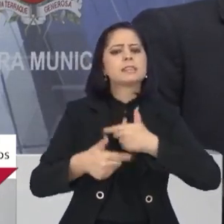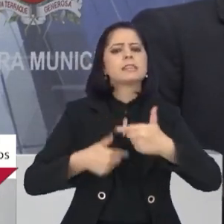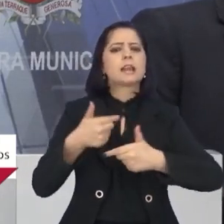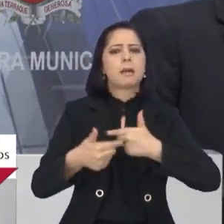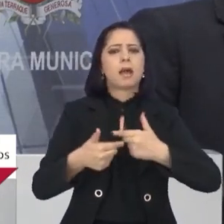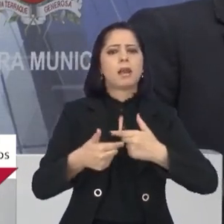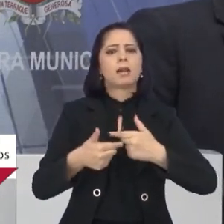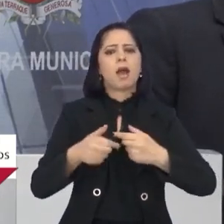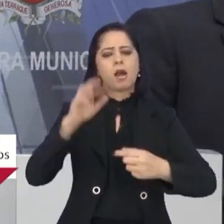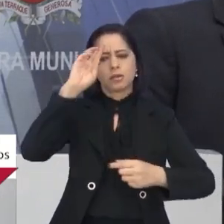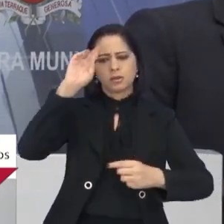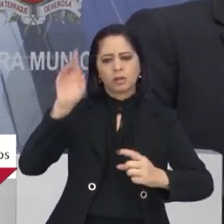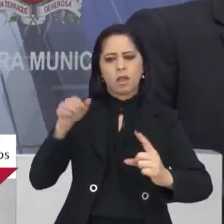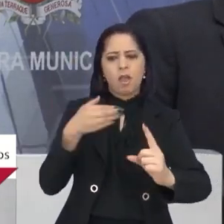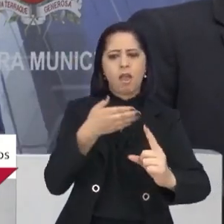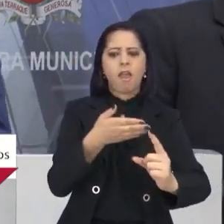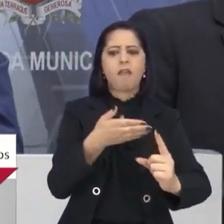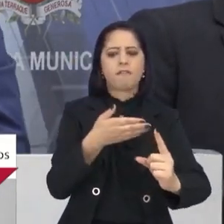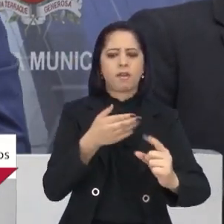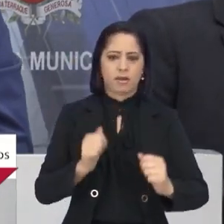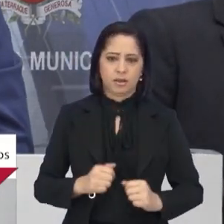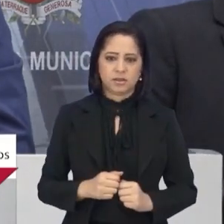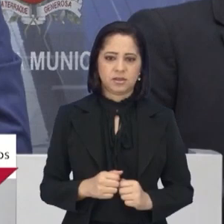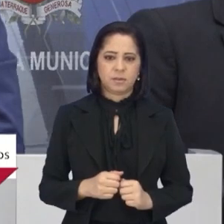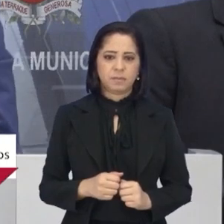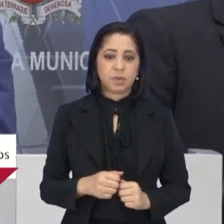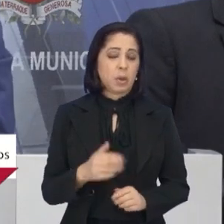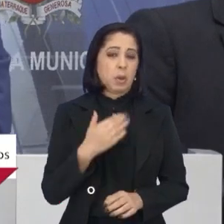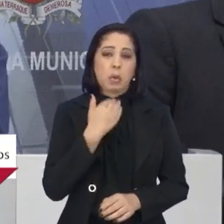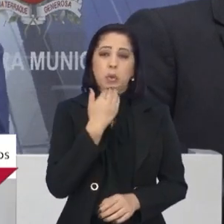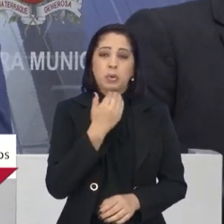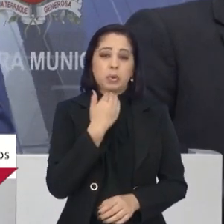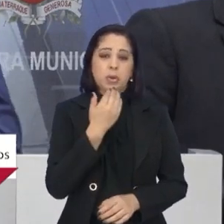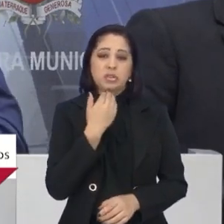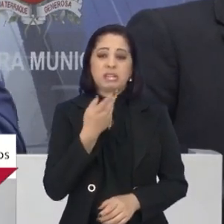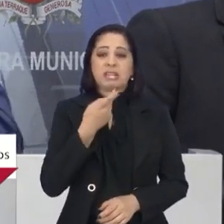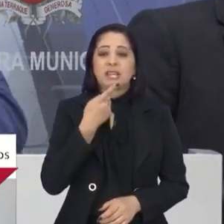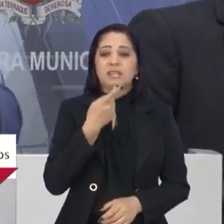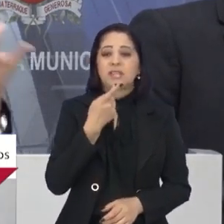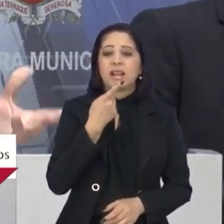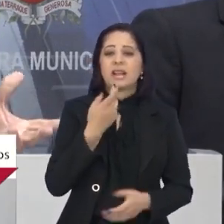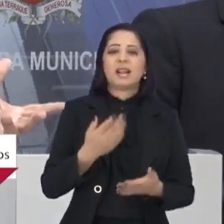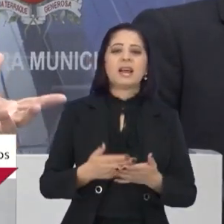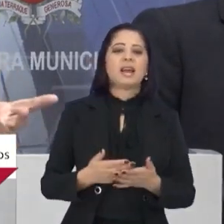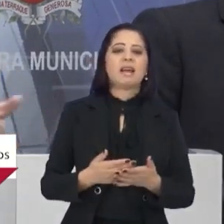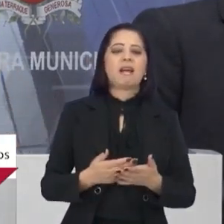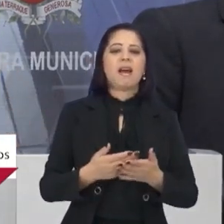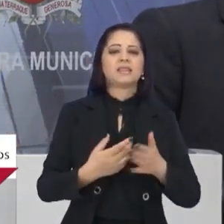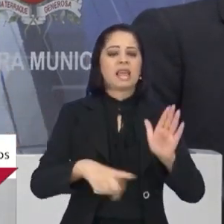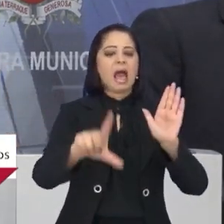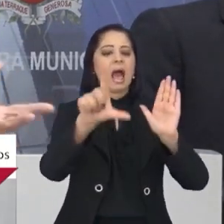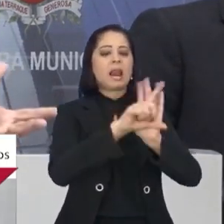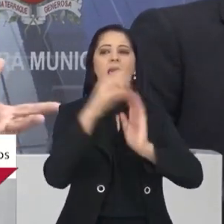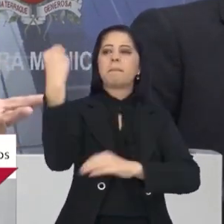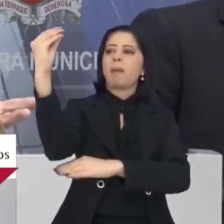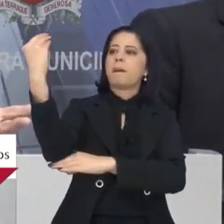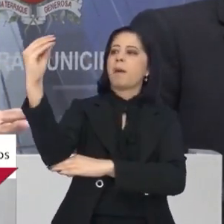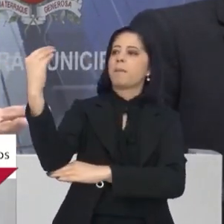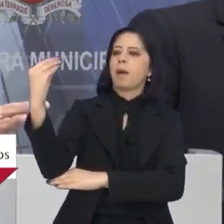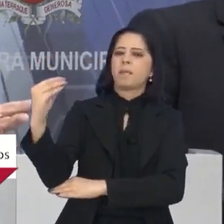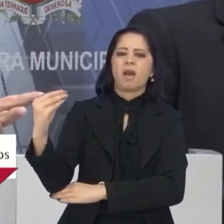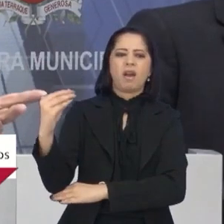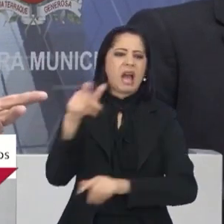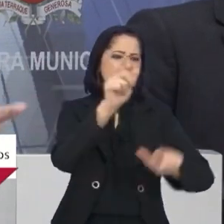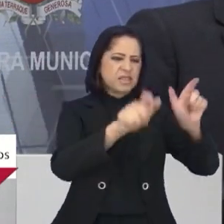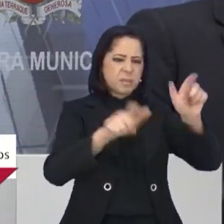referên sempre digo não adianta a gente justificar os municípios né prefeita colocar lá as questões legais das leis e as grandes isso todo mundo já